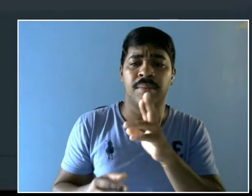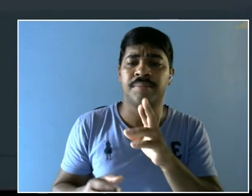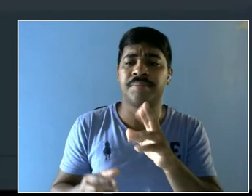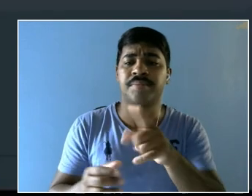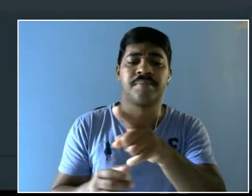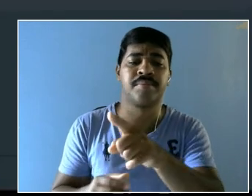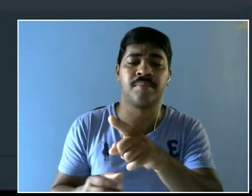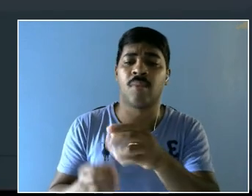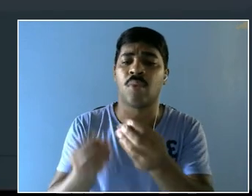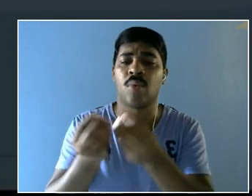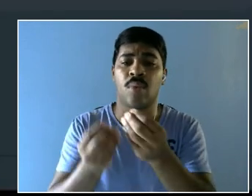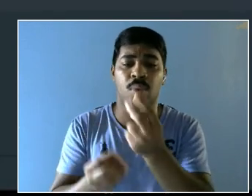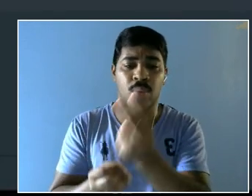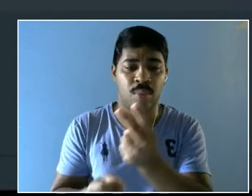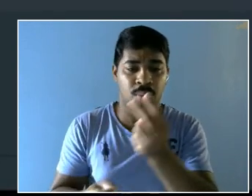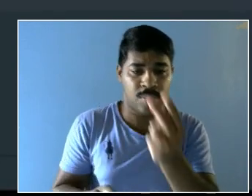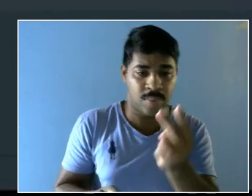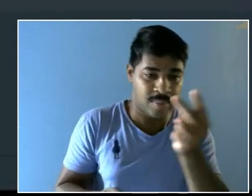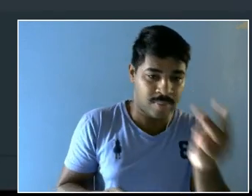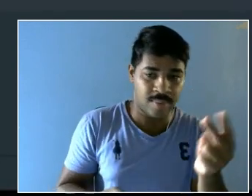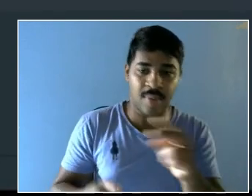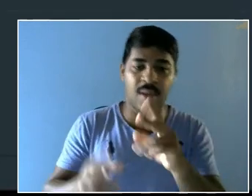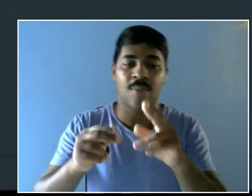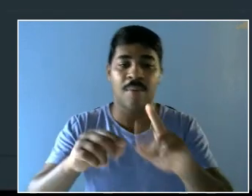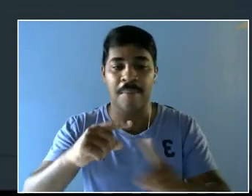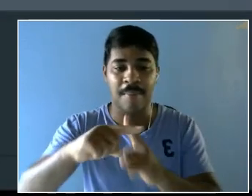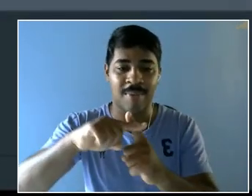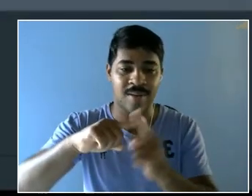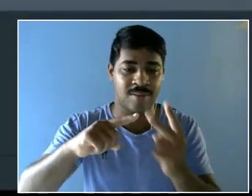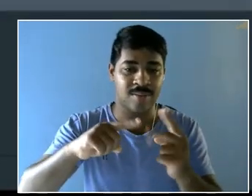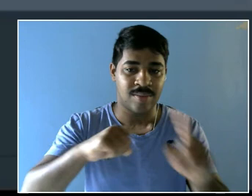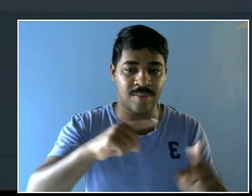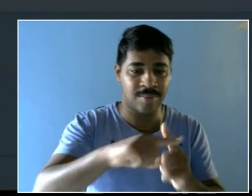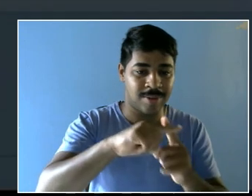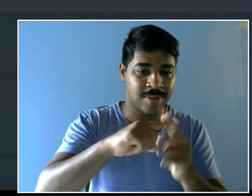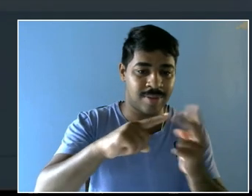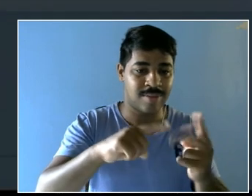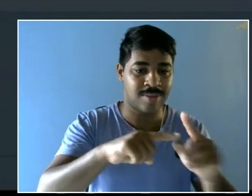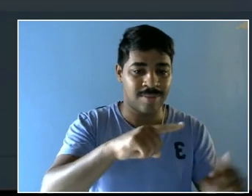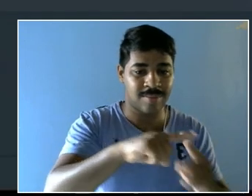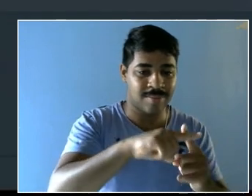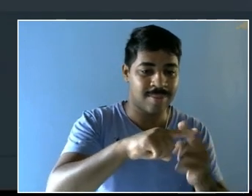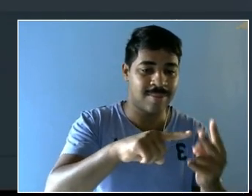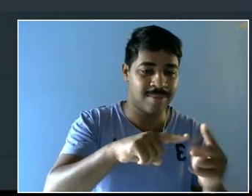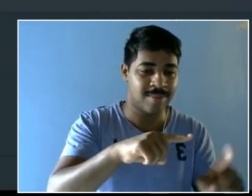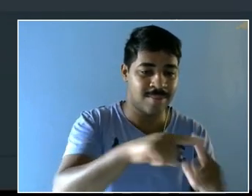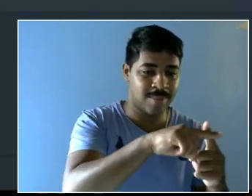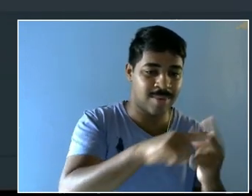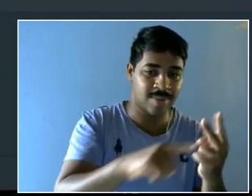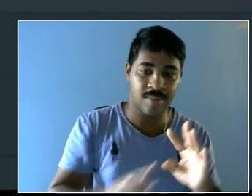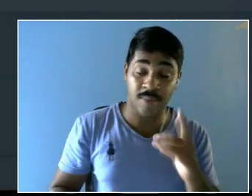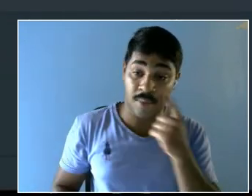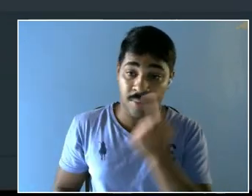2? Eu vou aumentar em 2 o valor de contador cada vez que passar por essa execução. Então eu faço contador,